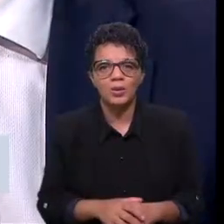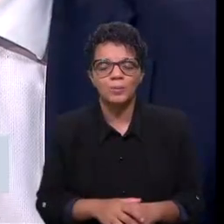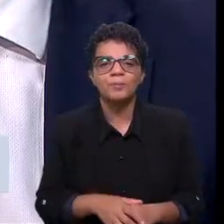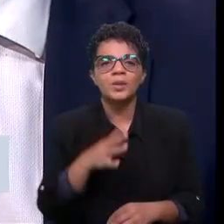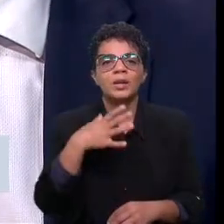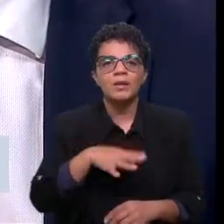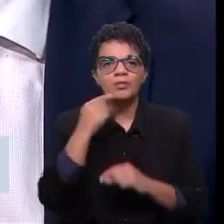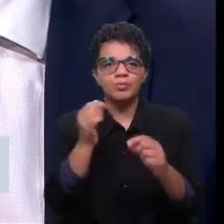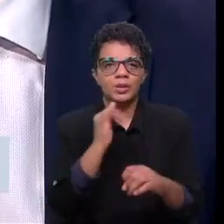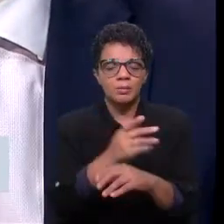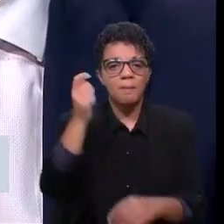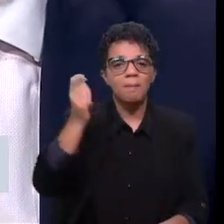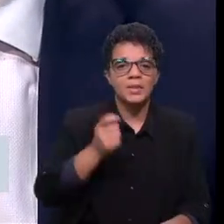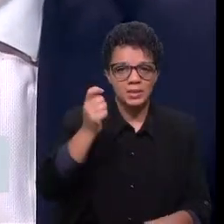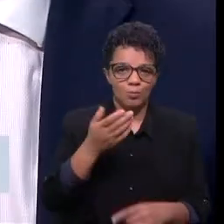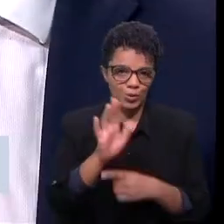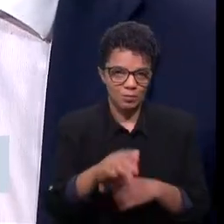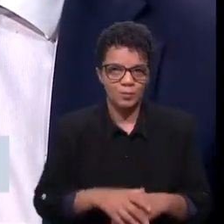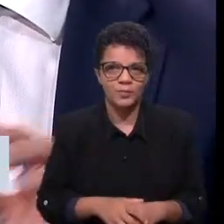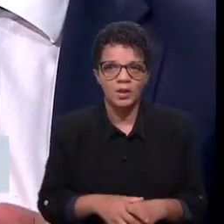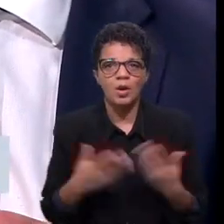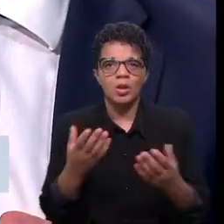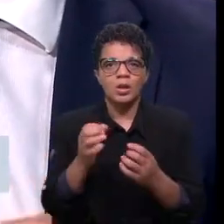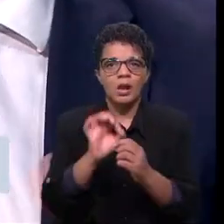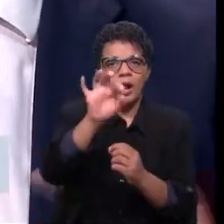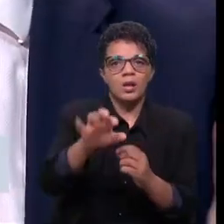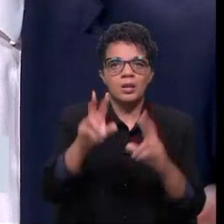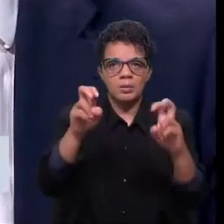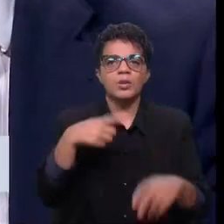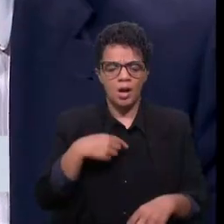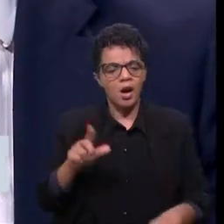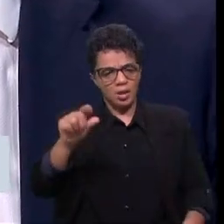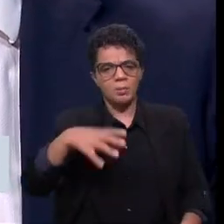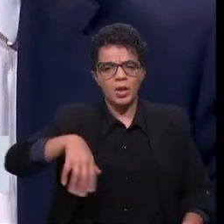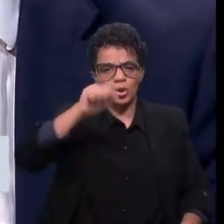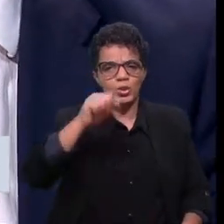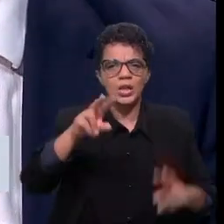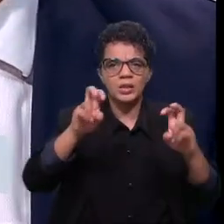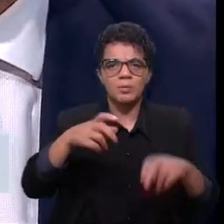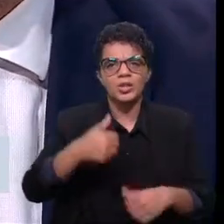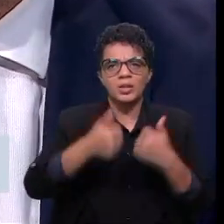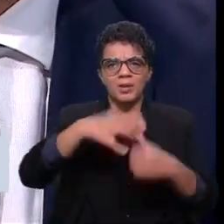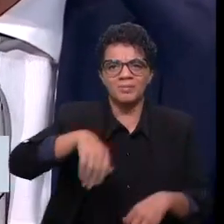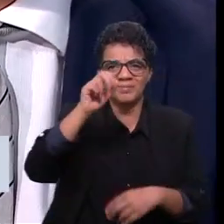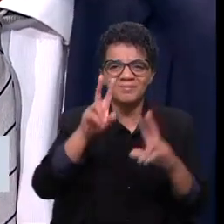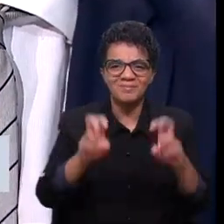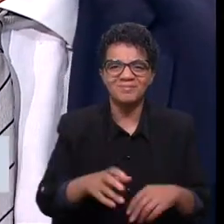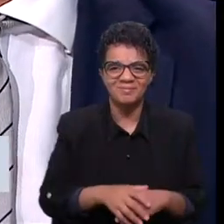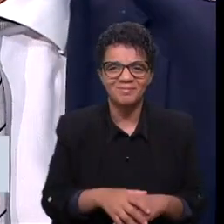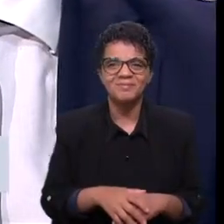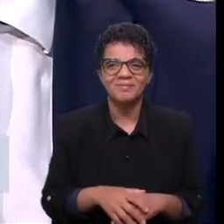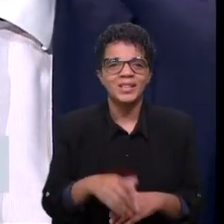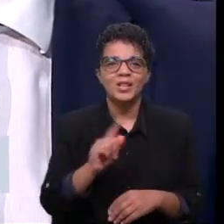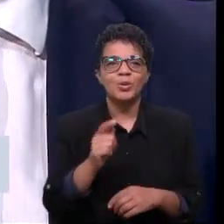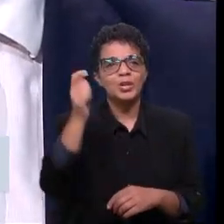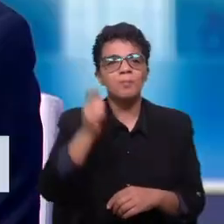você as pensões por exemplo and Ventura inos temas ass tamb Ainda bem que também trou não estamos a discutir as pensões luí